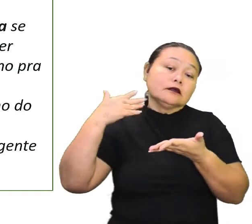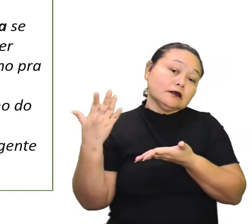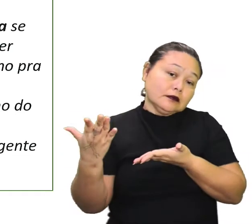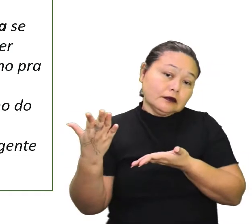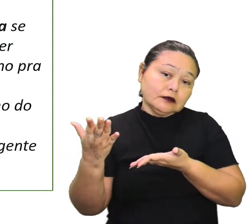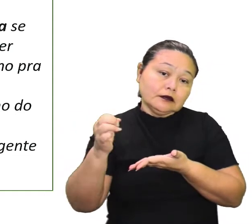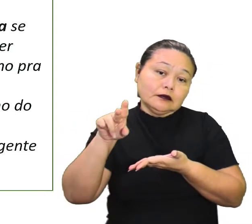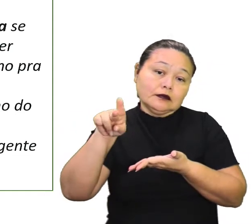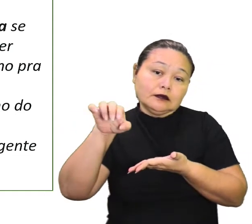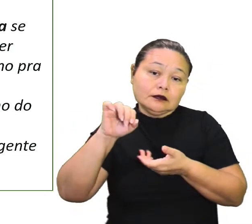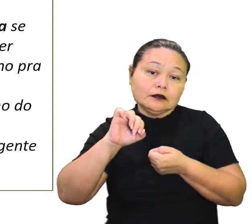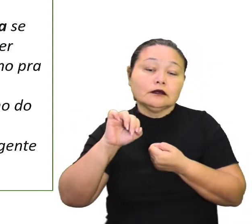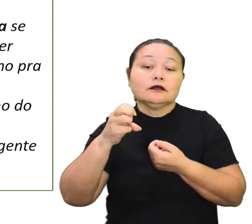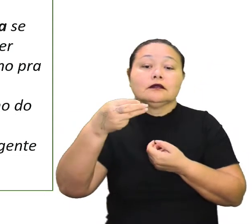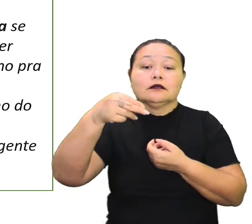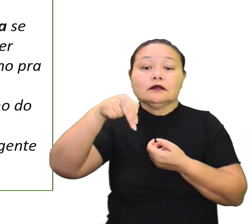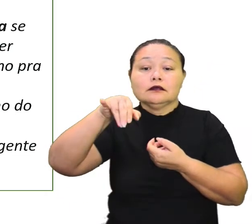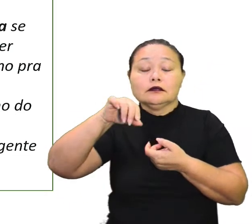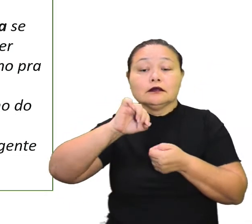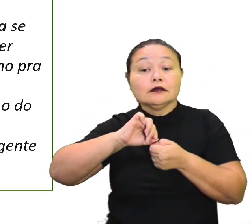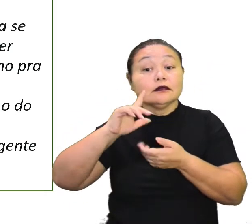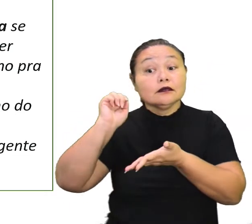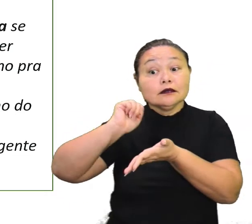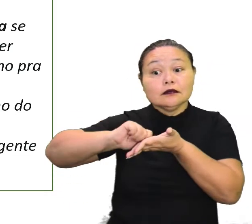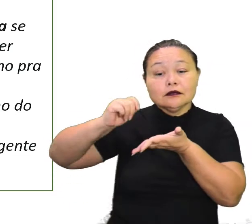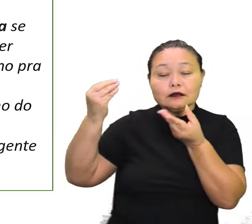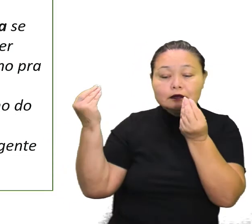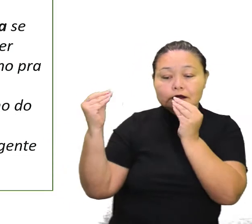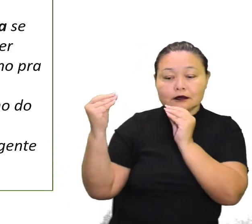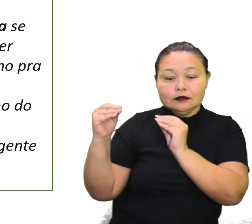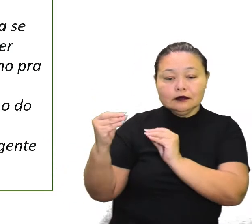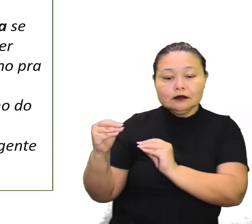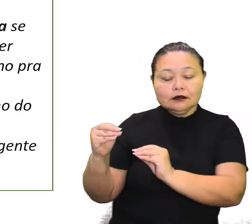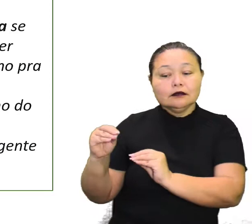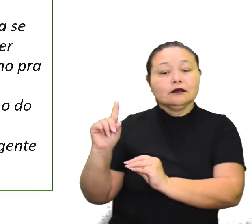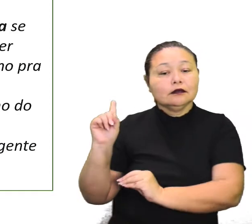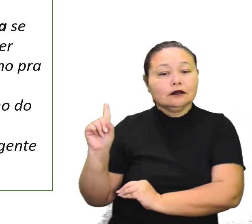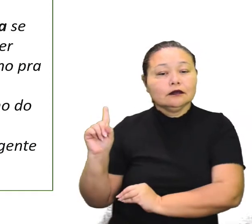agora Eduardo e Mônica, vamos ver como foi essa construção